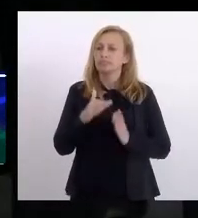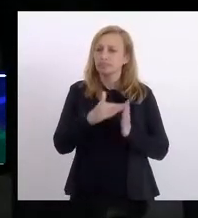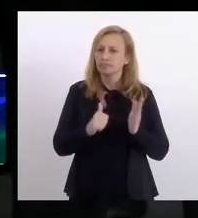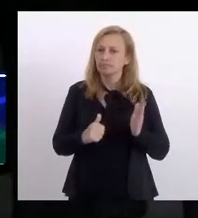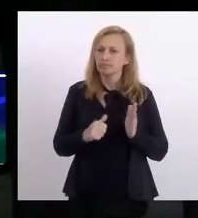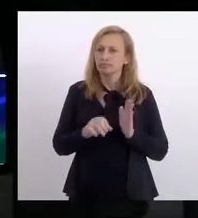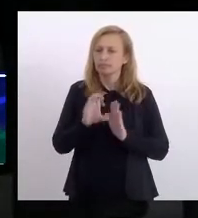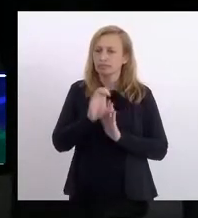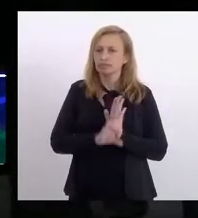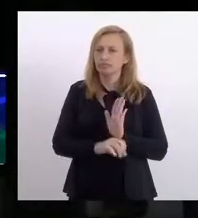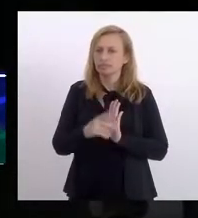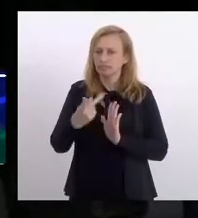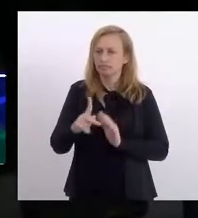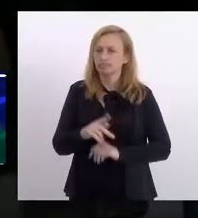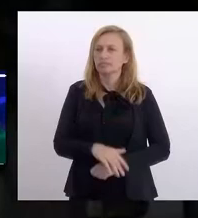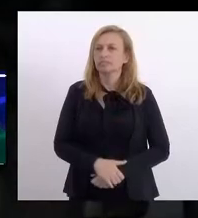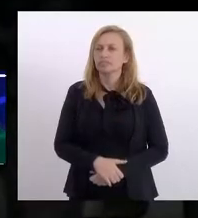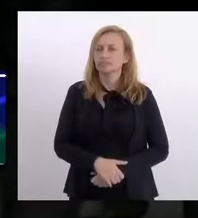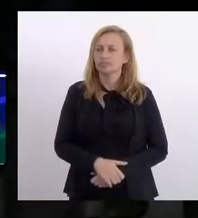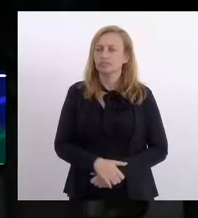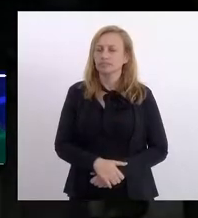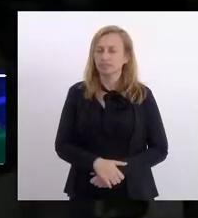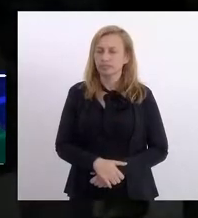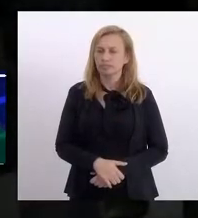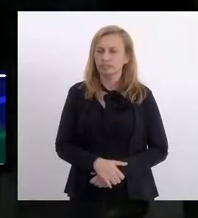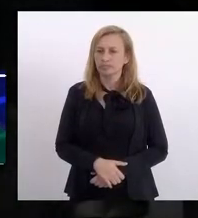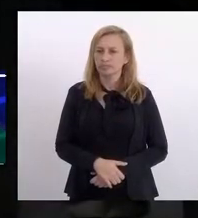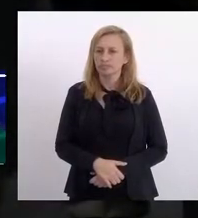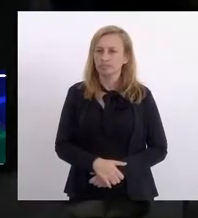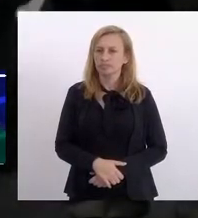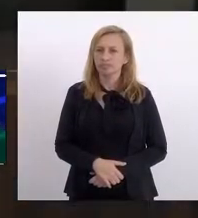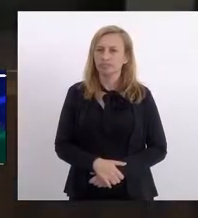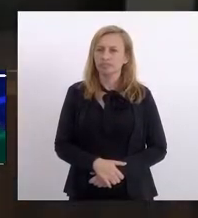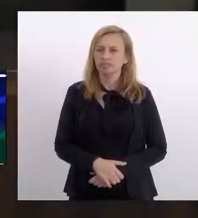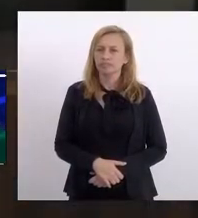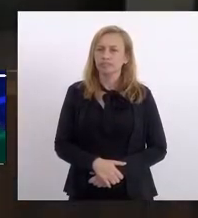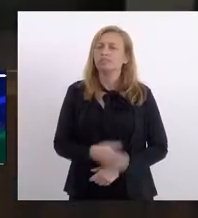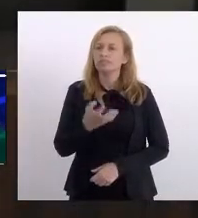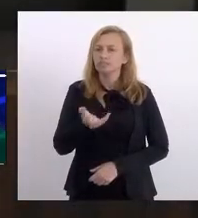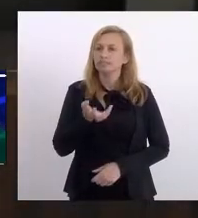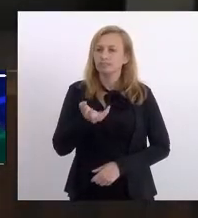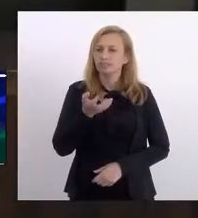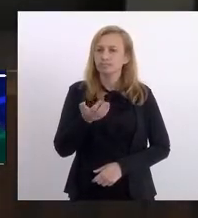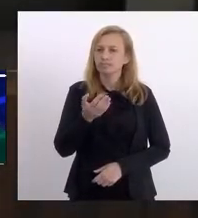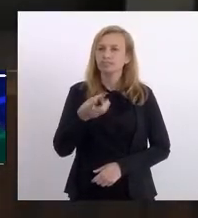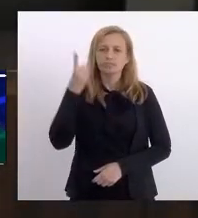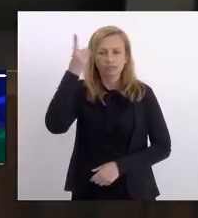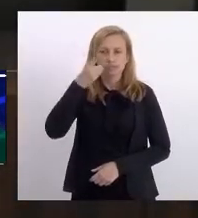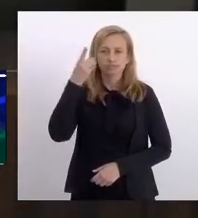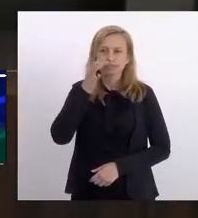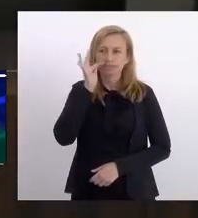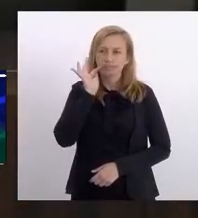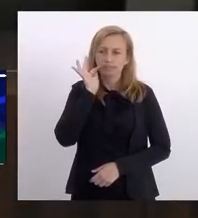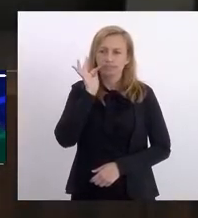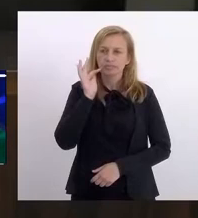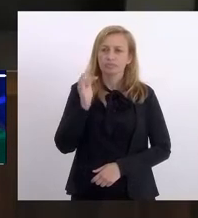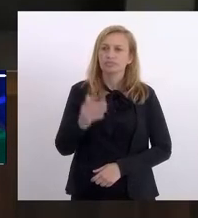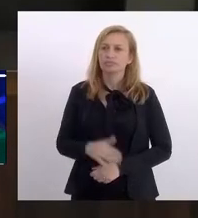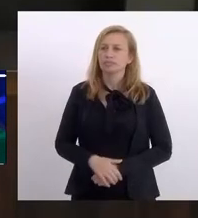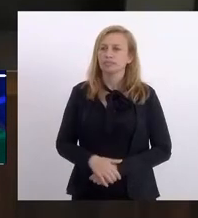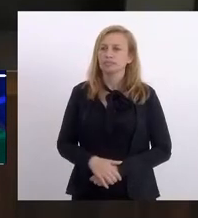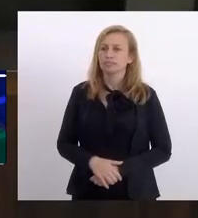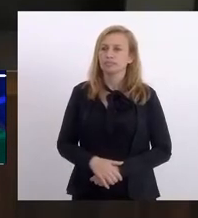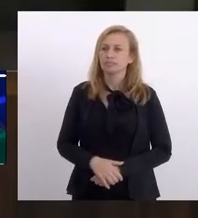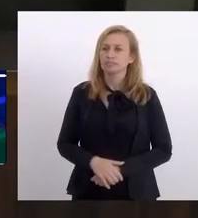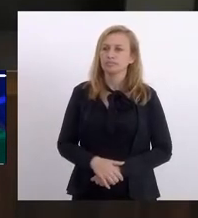retirou... Flávio Serafini, que retirou as emendas, senhor presidente. Eu queria... Deputado Flávio... Presidente, com a autoria aí.